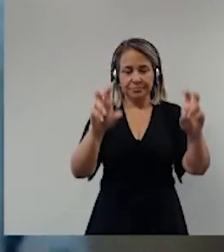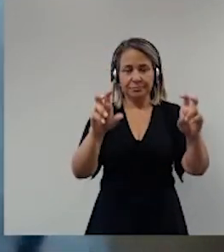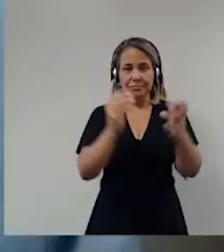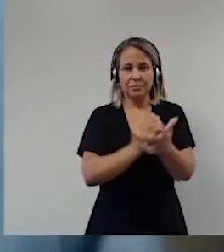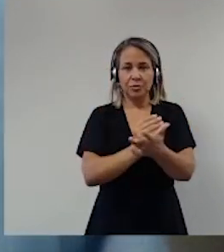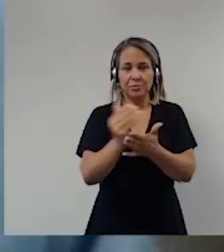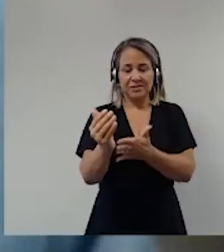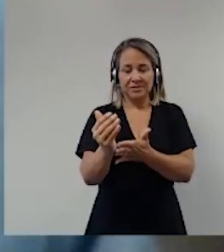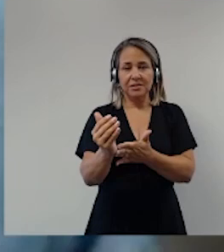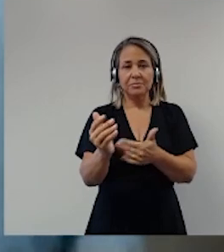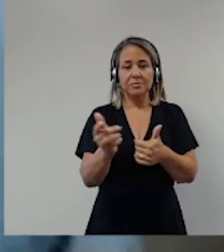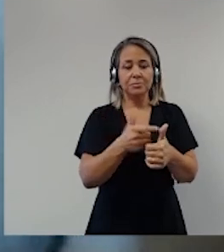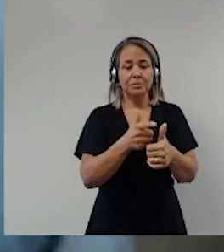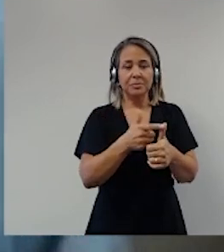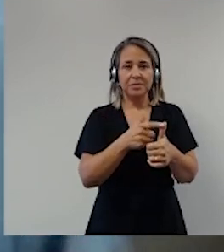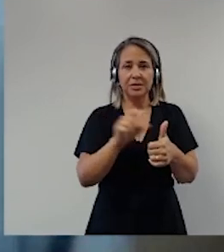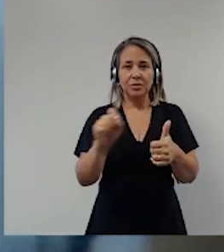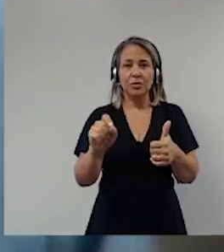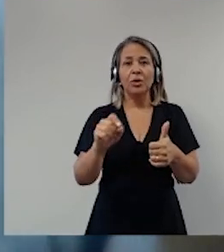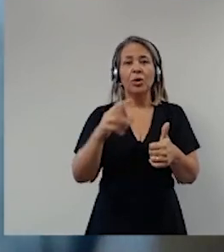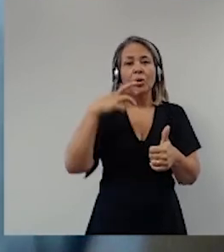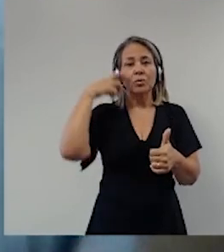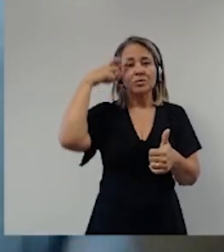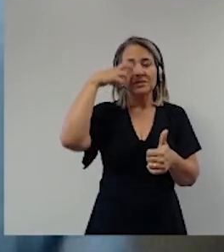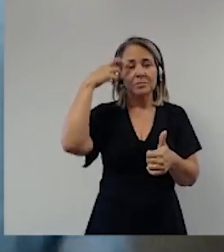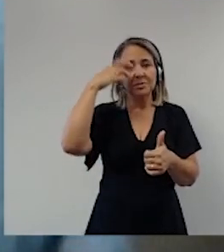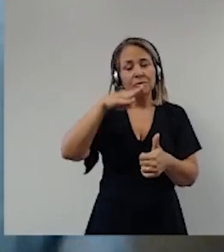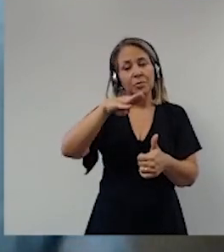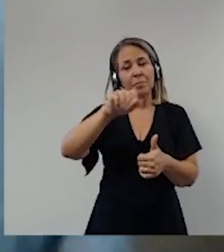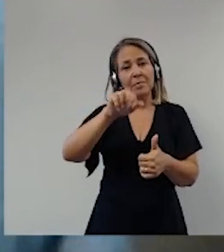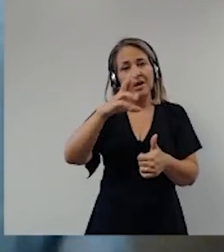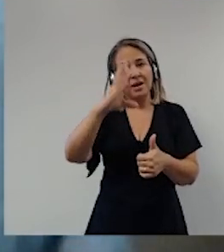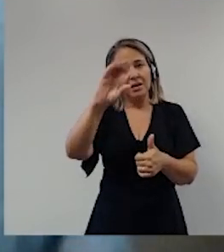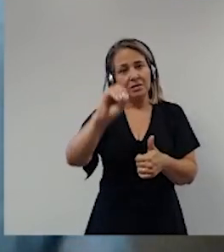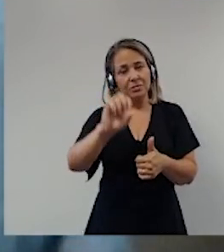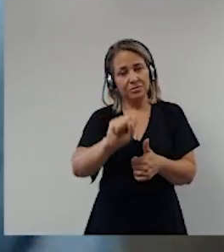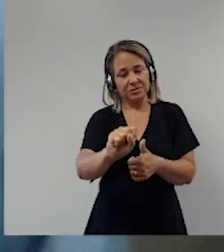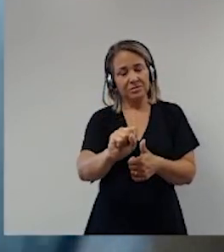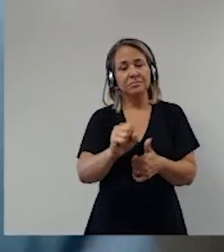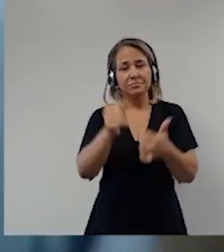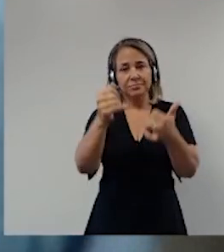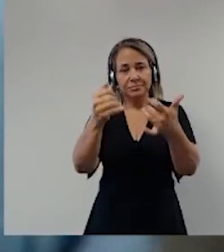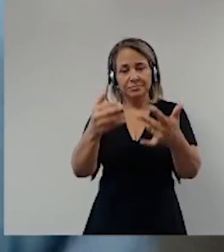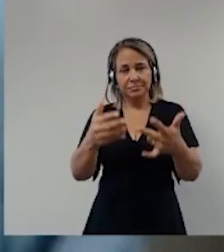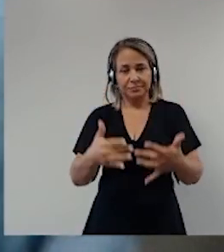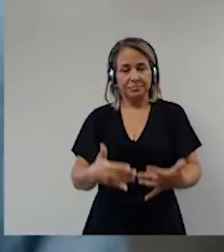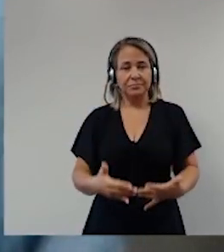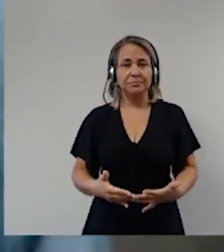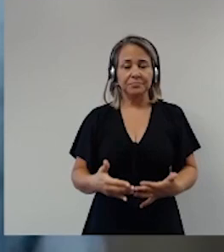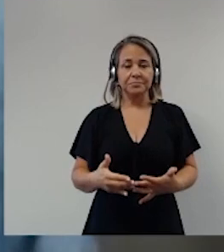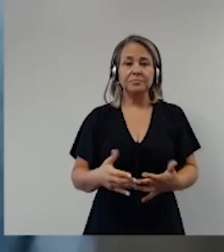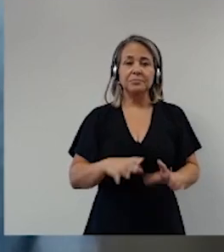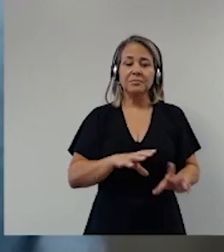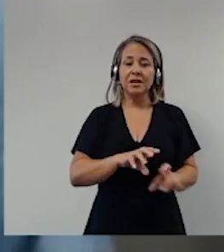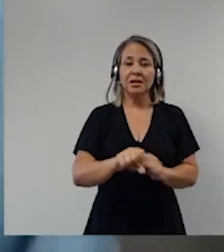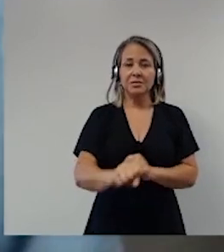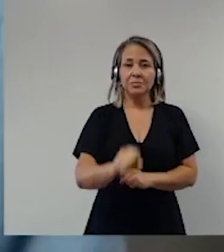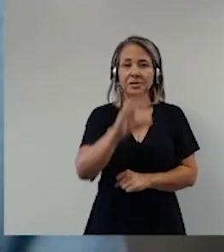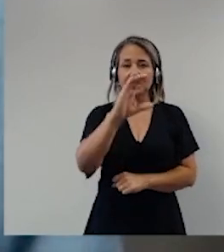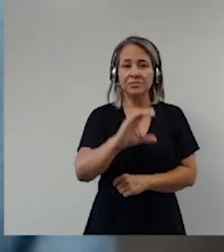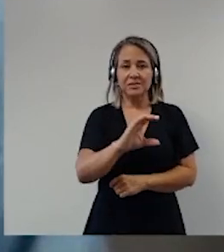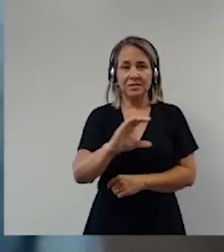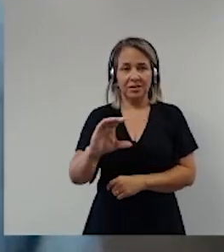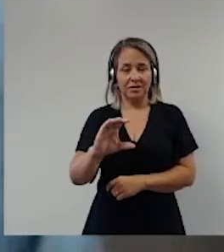primeiro com o doutor desembargador Marcos Augusto de Souza, que é graduado pela Universidade Católica